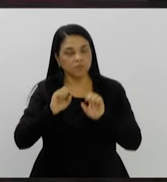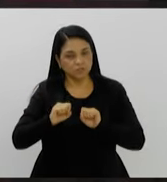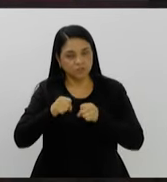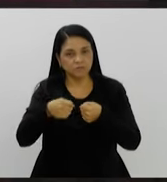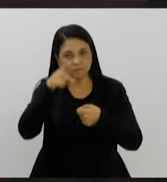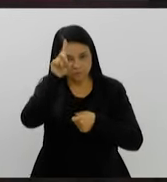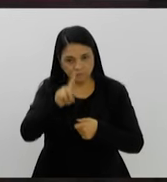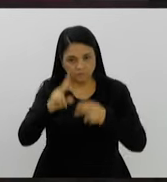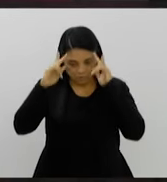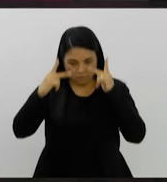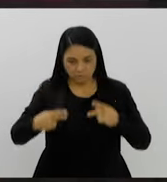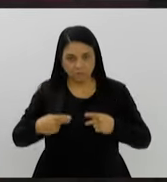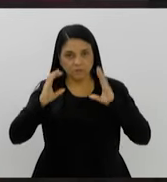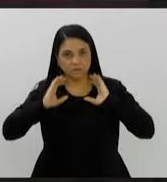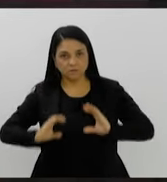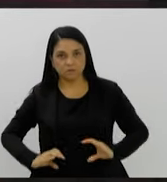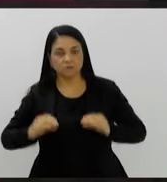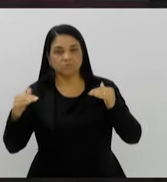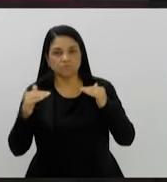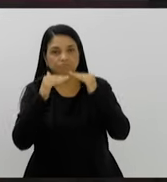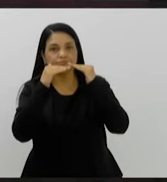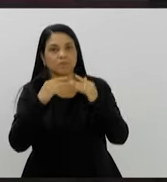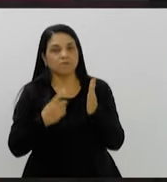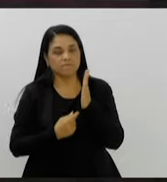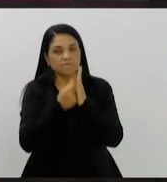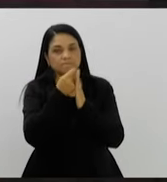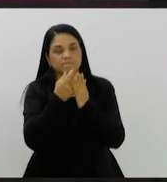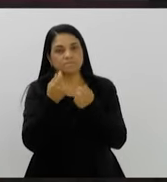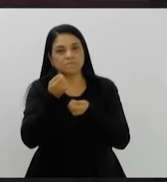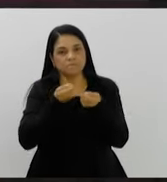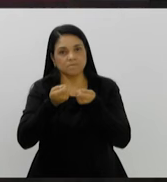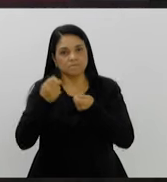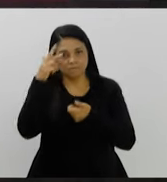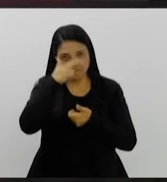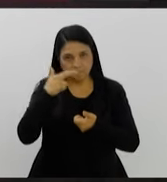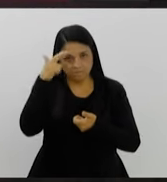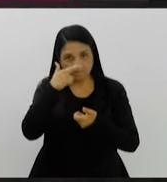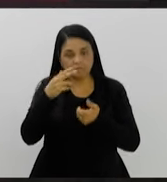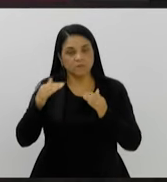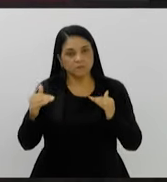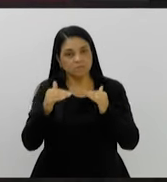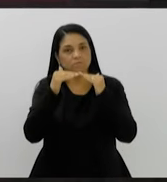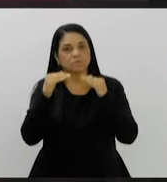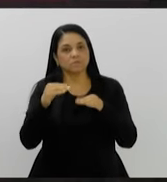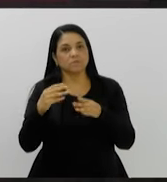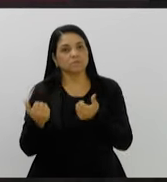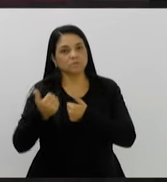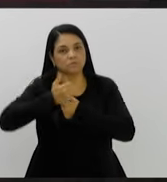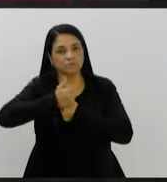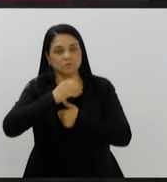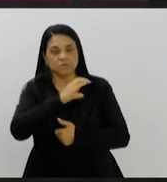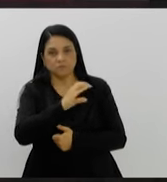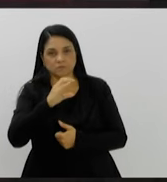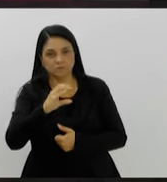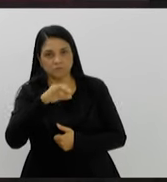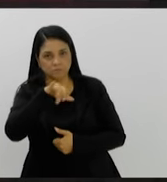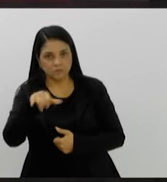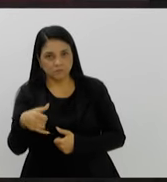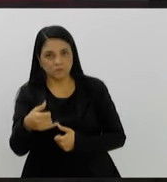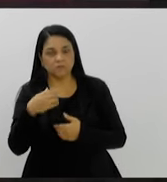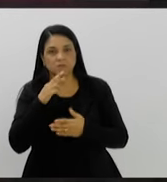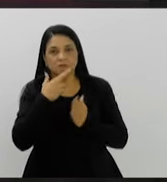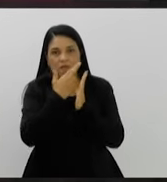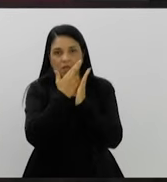cidadania favorável orçamento Finanças fiscalização financeira e controle favorável com substitutivo da ccj